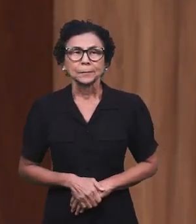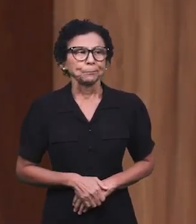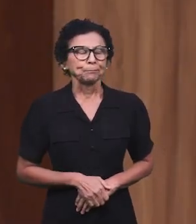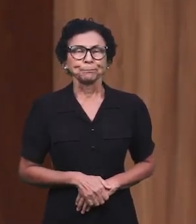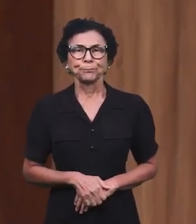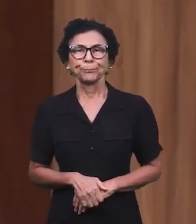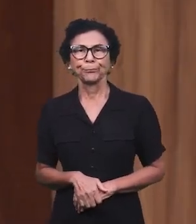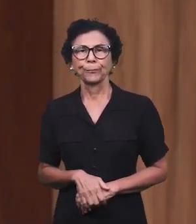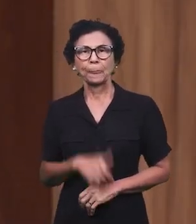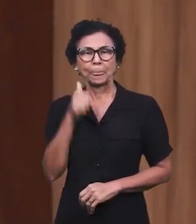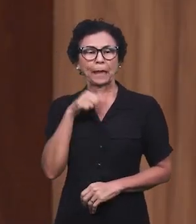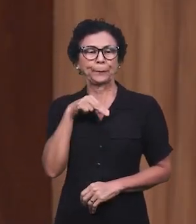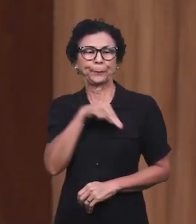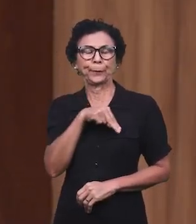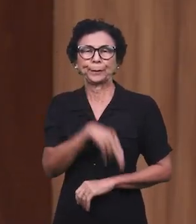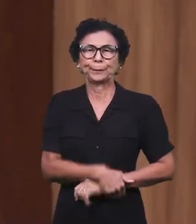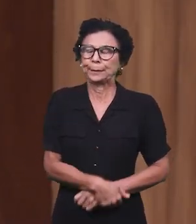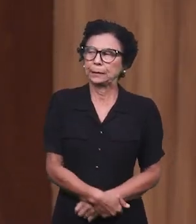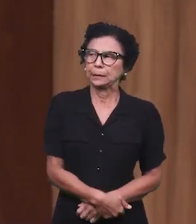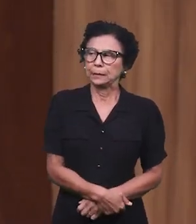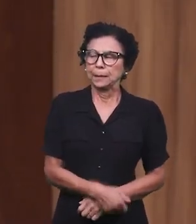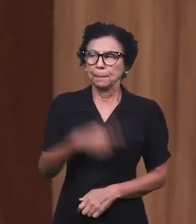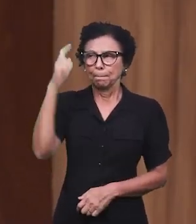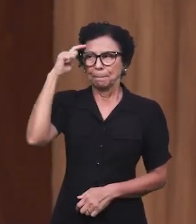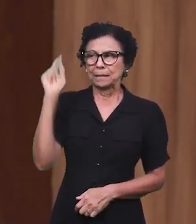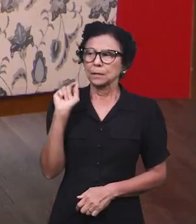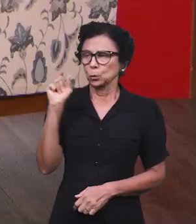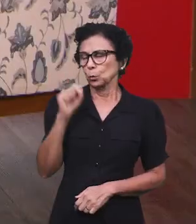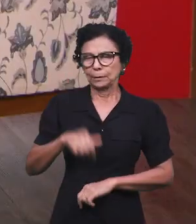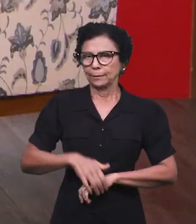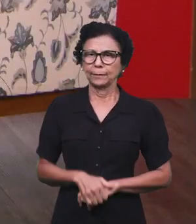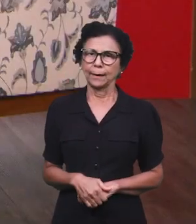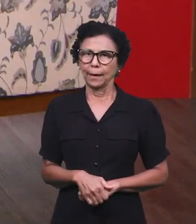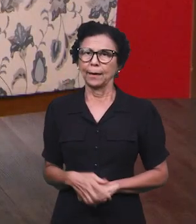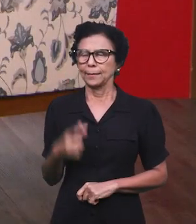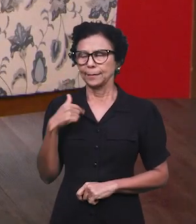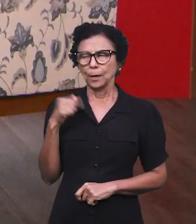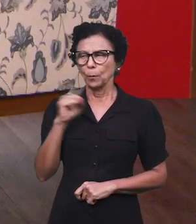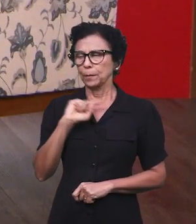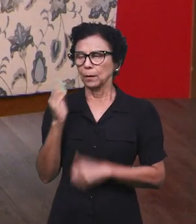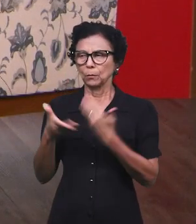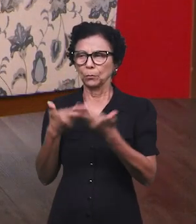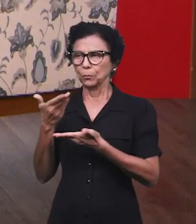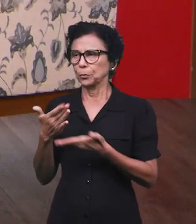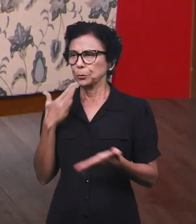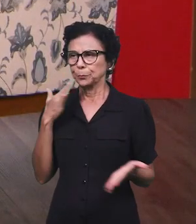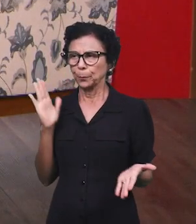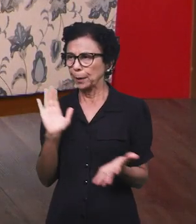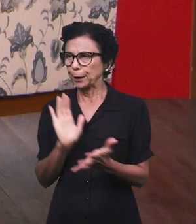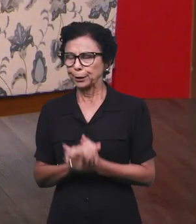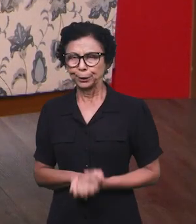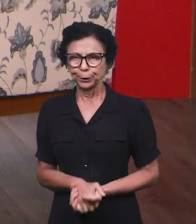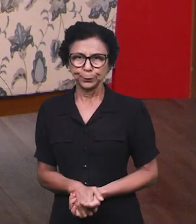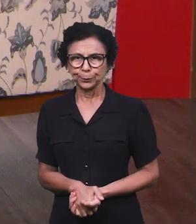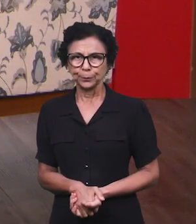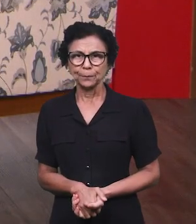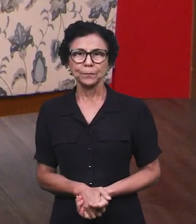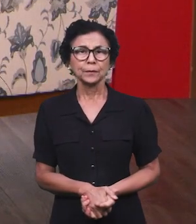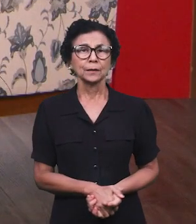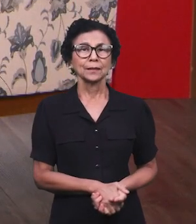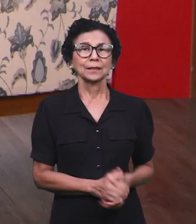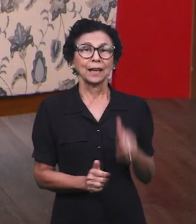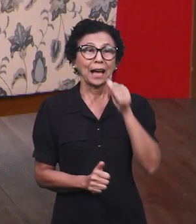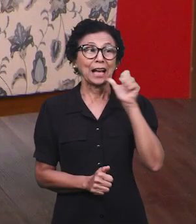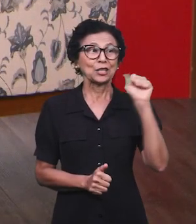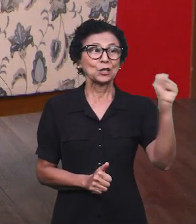né? Tá dizendo que eu não estou cuidando do meu marido, né? Meu filho, você está magro, você está abatido. São coisas que